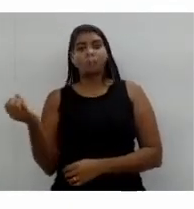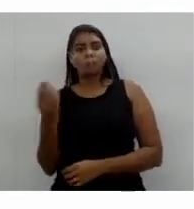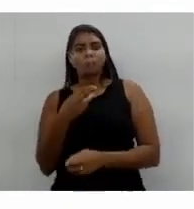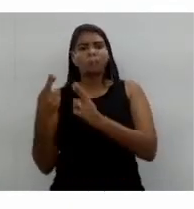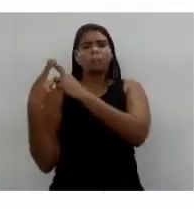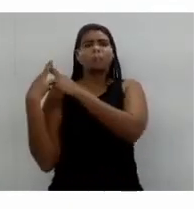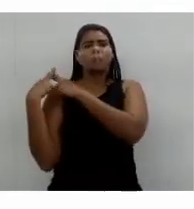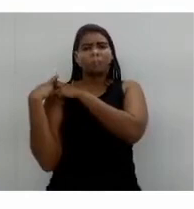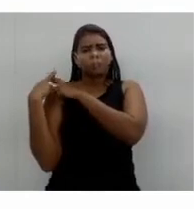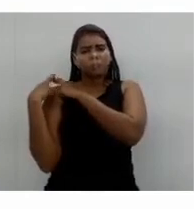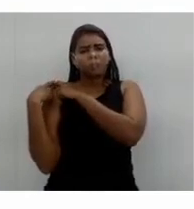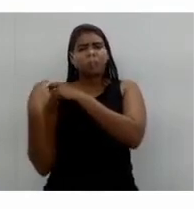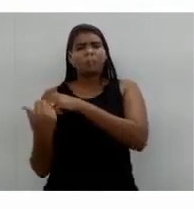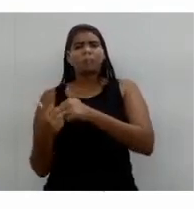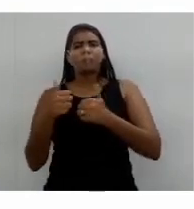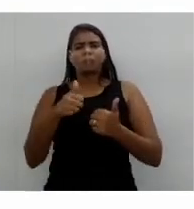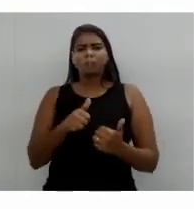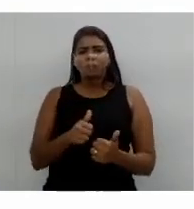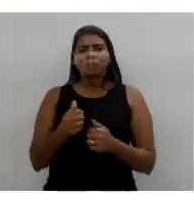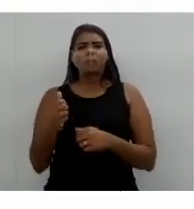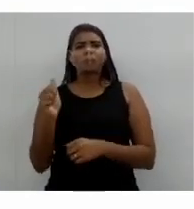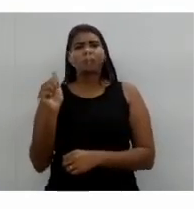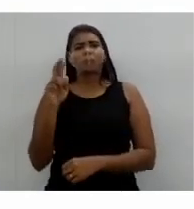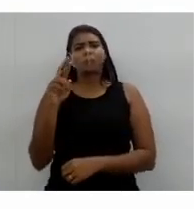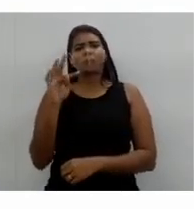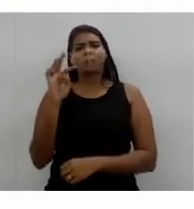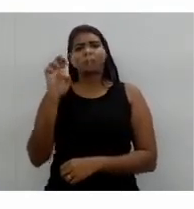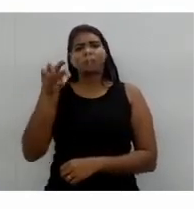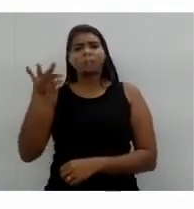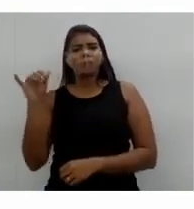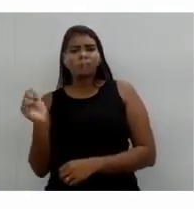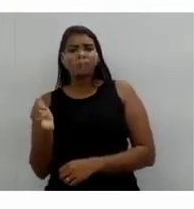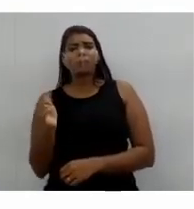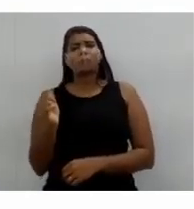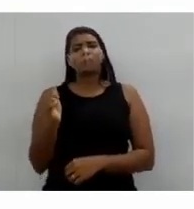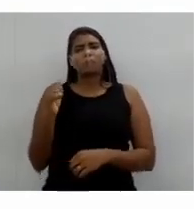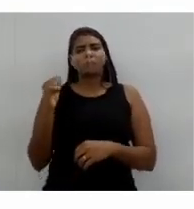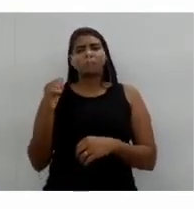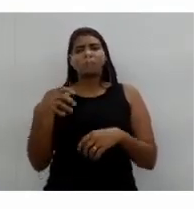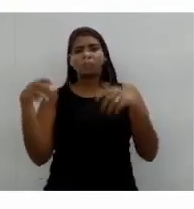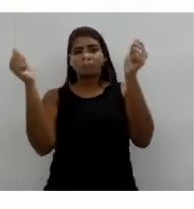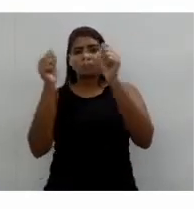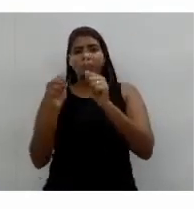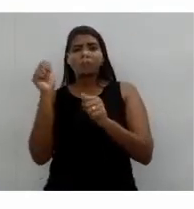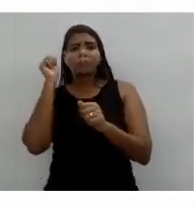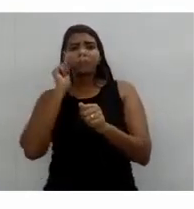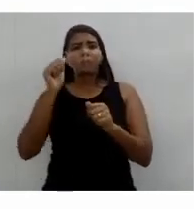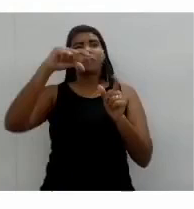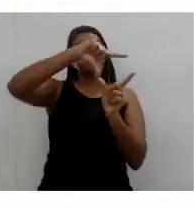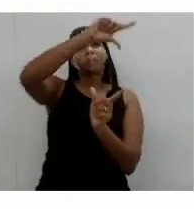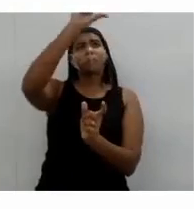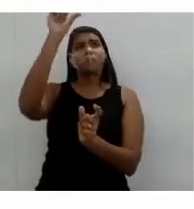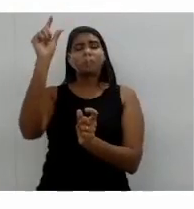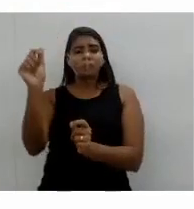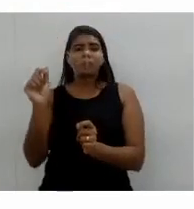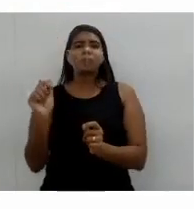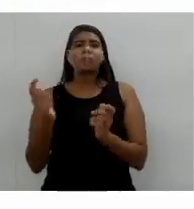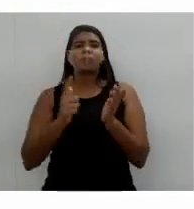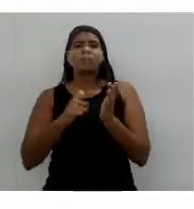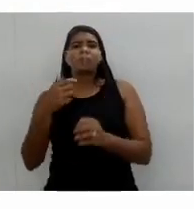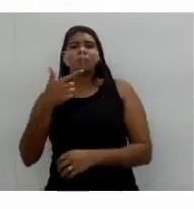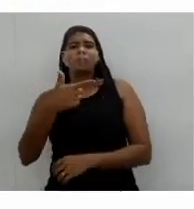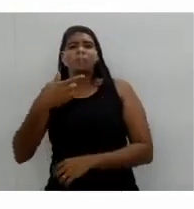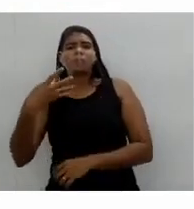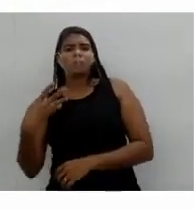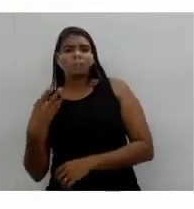missão foi batizada em homenagem a Ártemis, deusa grega da Lua. Essa notícia aí ela foi publicada em 14 de